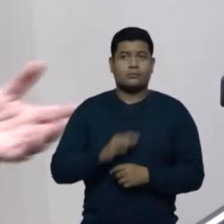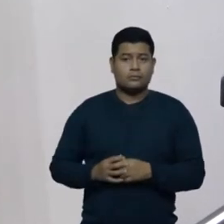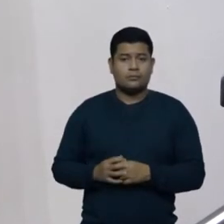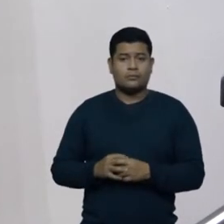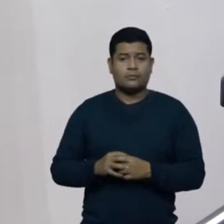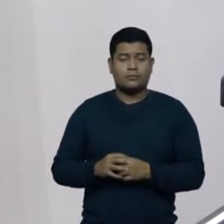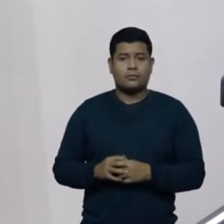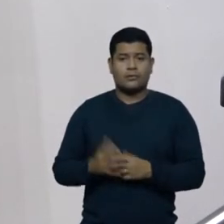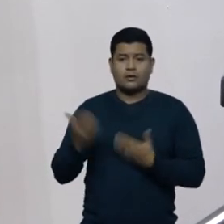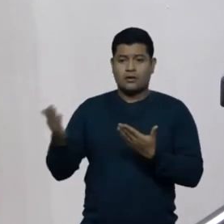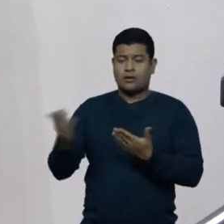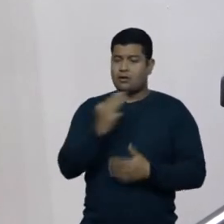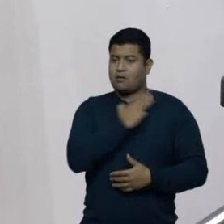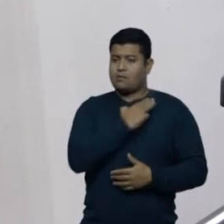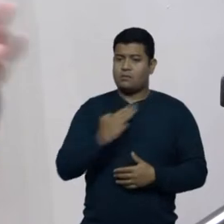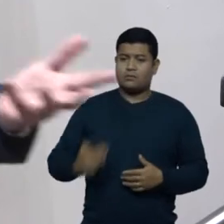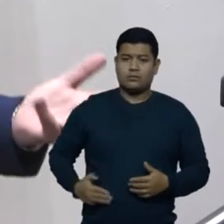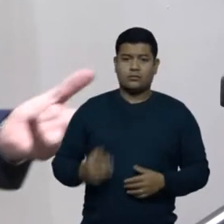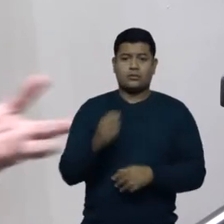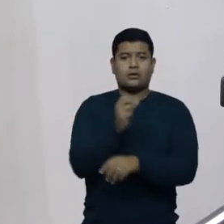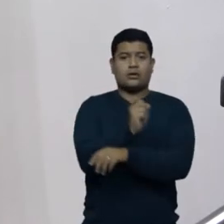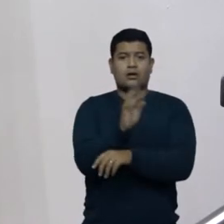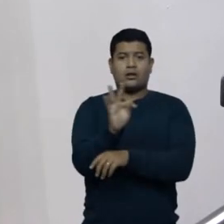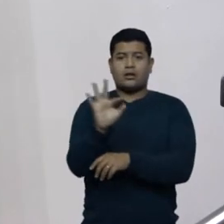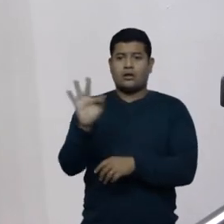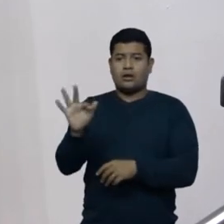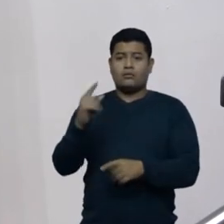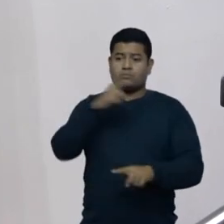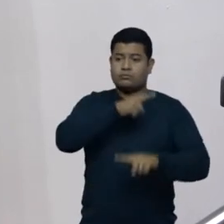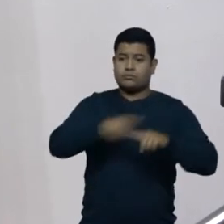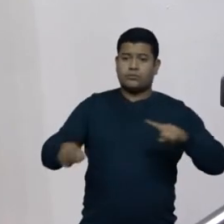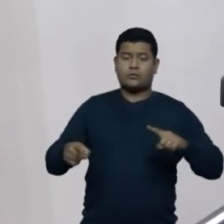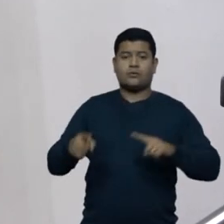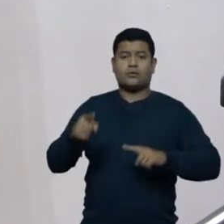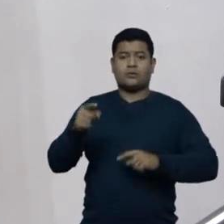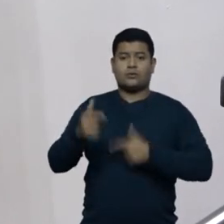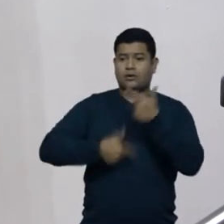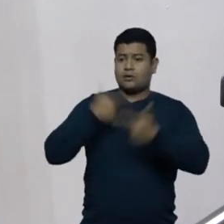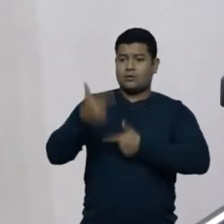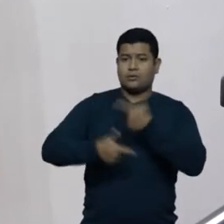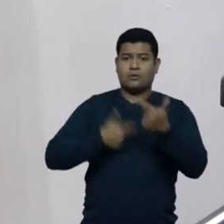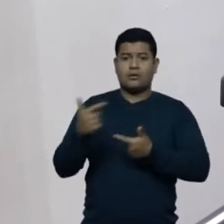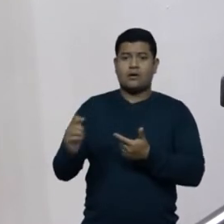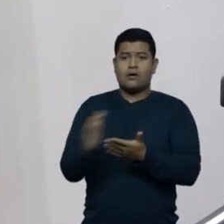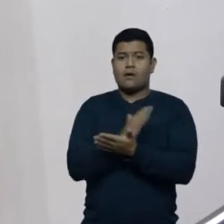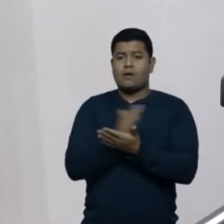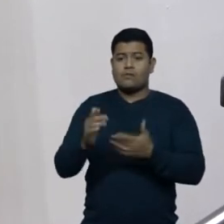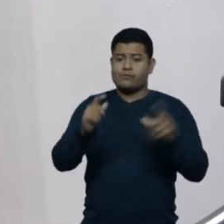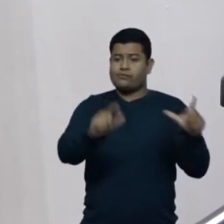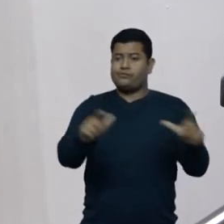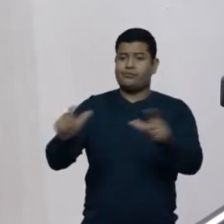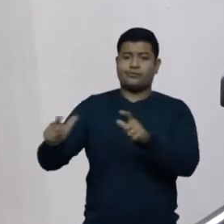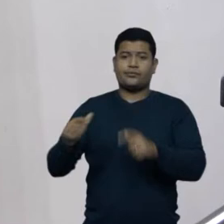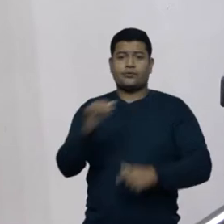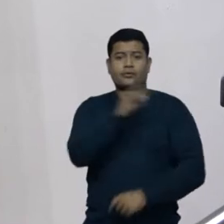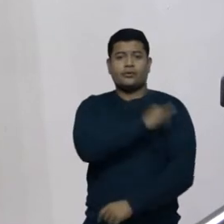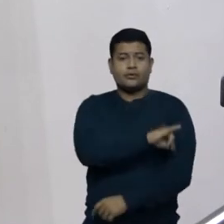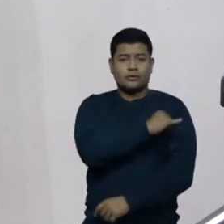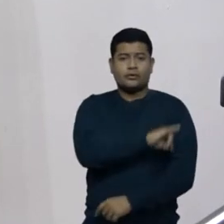do STF proibir operações em alguns locais do Rio de